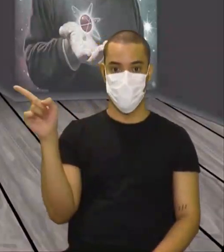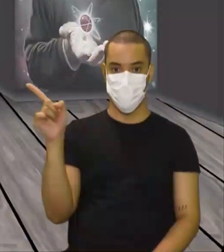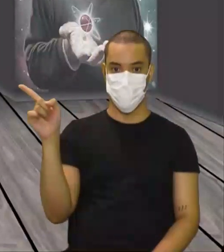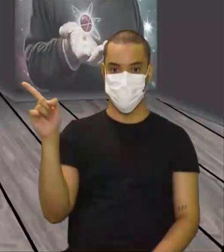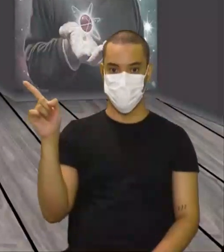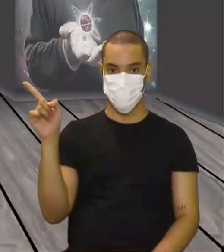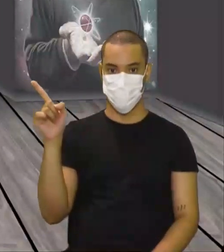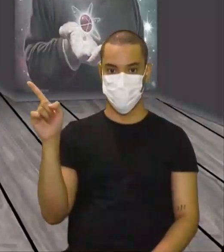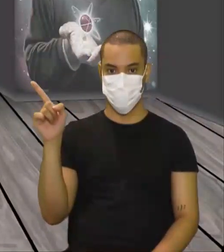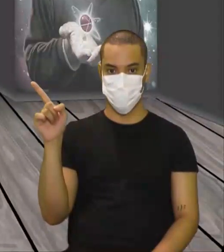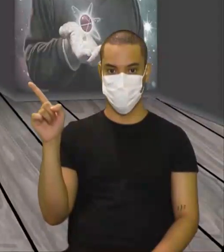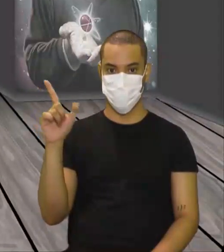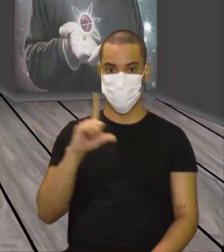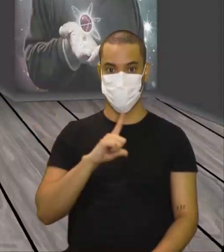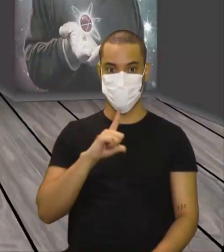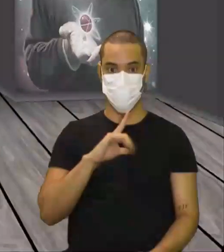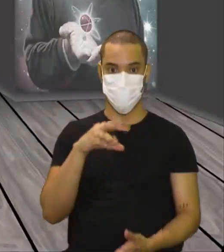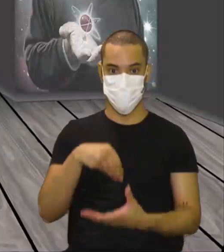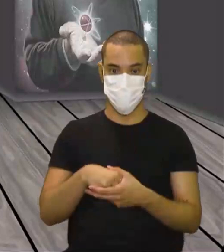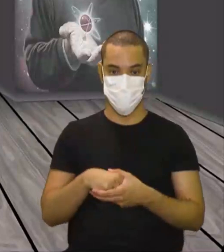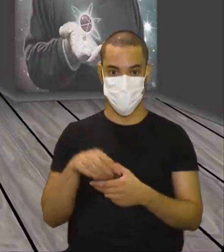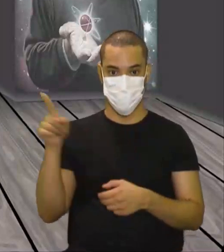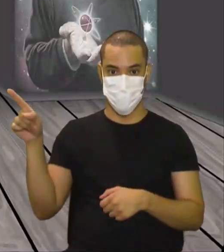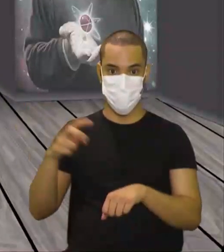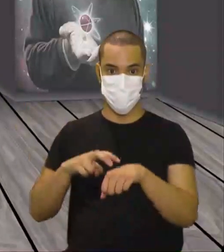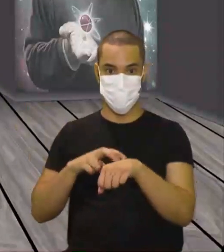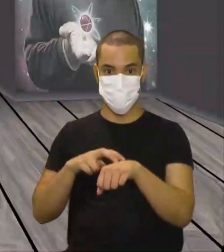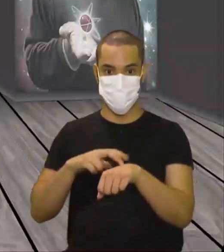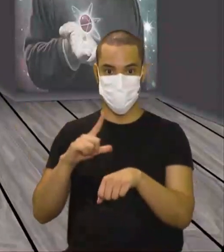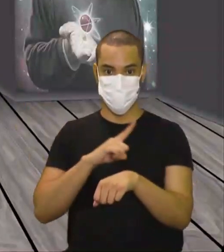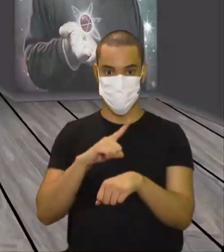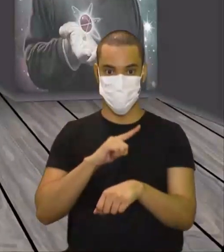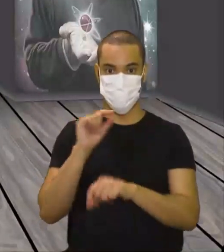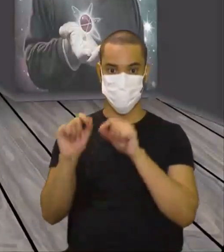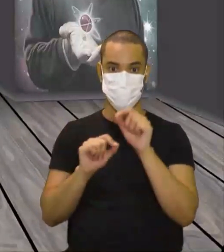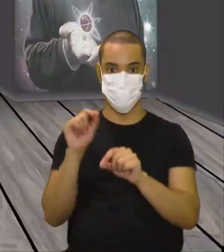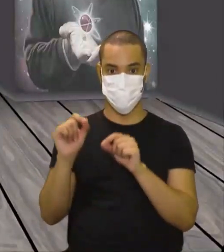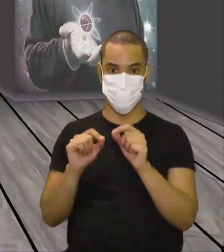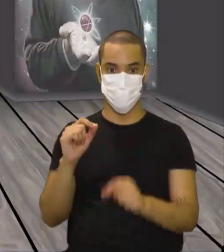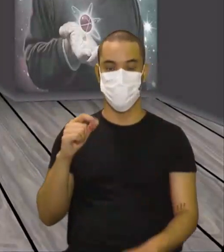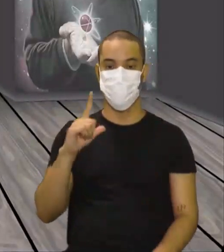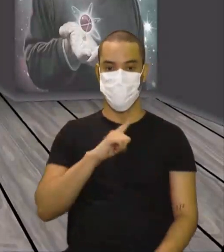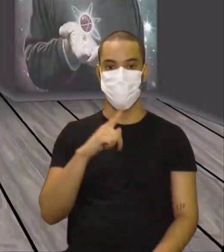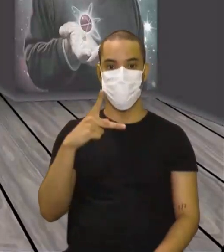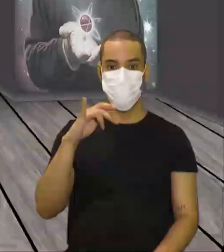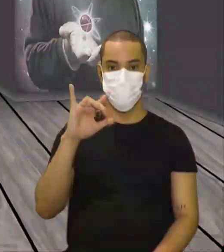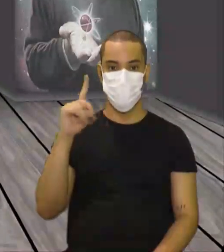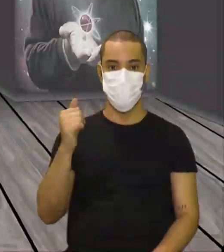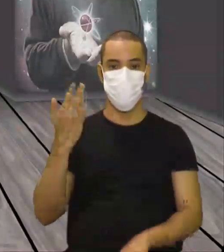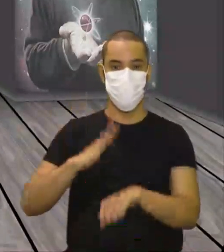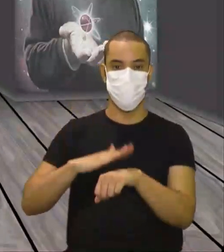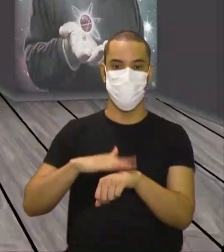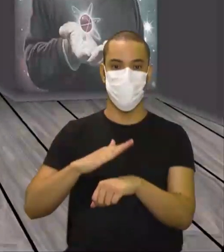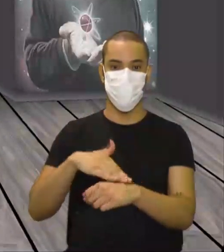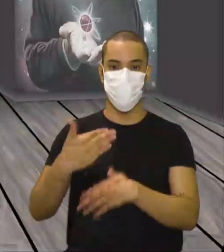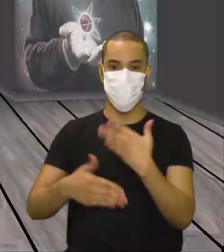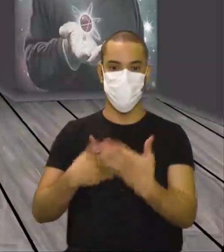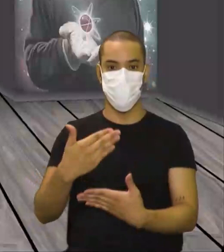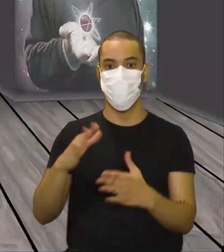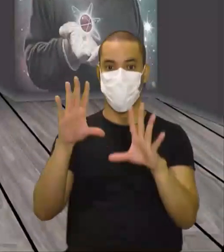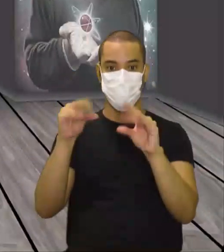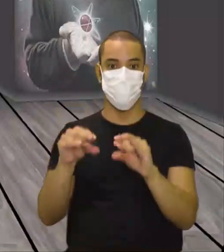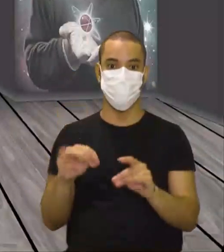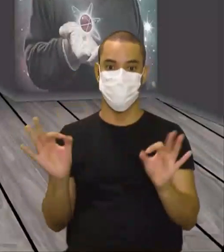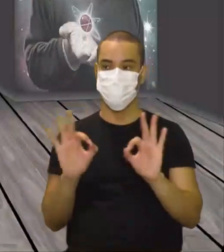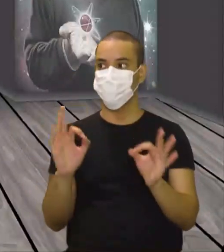aqui eu posso ter, ó, aqui dentro, aqui, ó, verdinha, eu tenho uma pilha. Se passar muito tempo aqui parada, sem ninguém mexer, pode acontecer